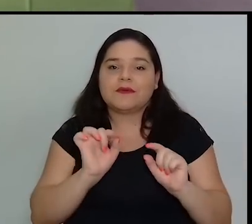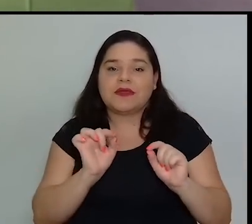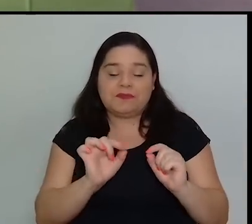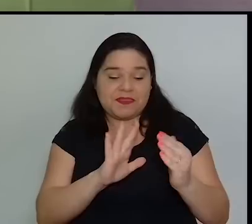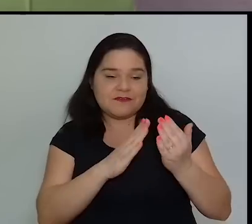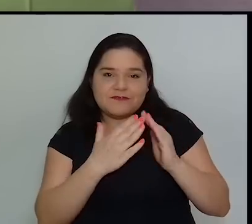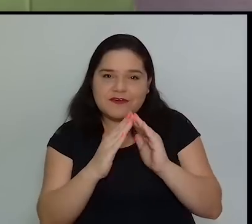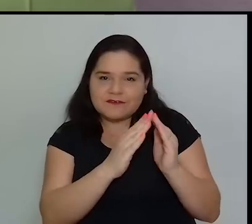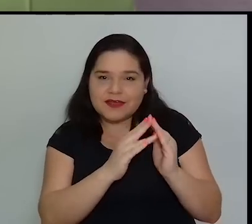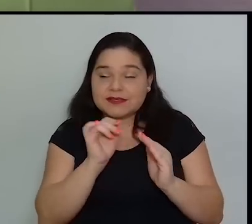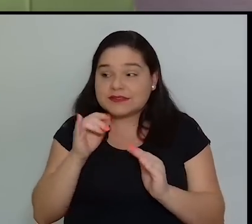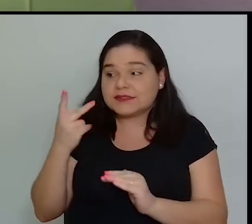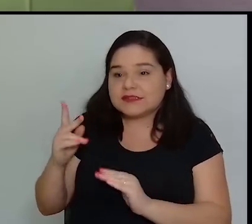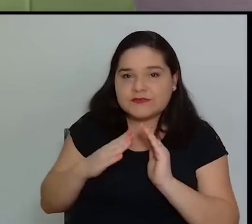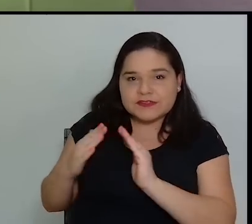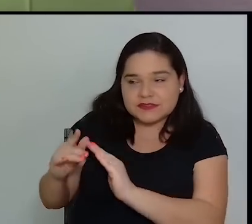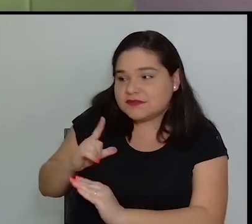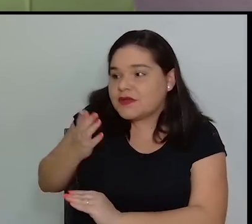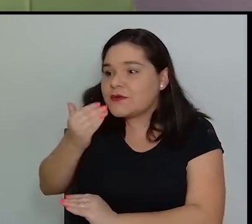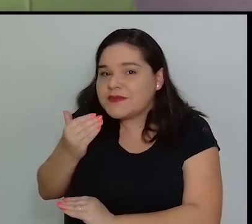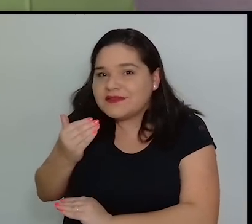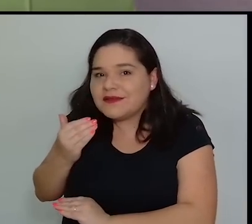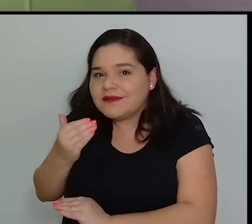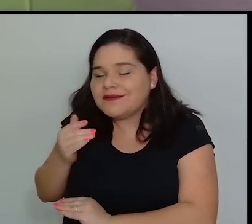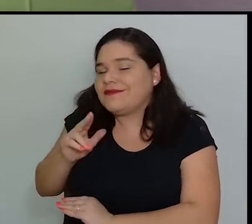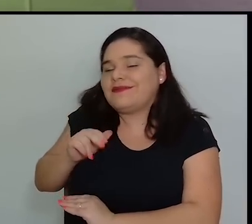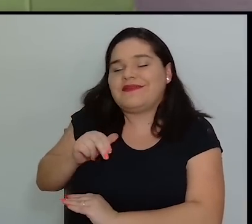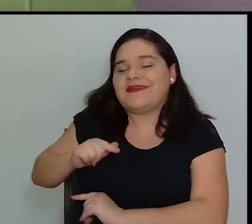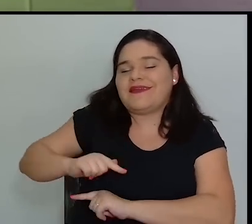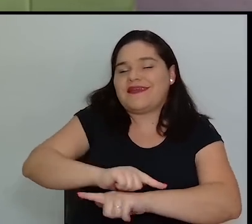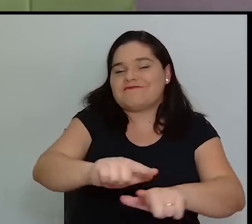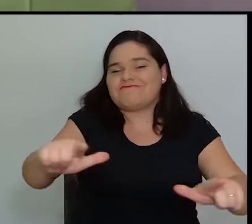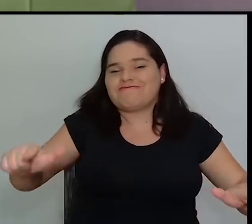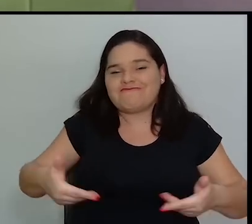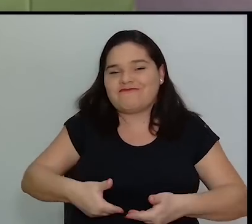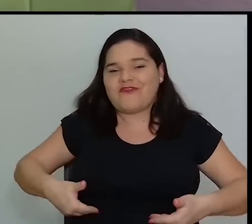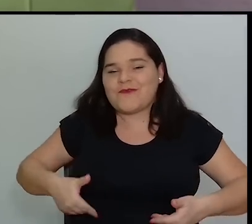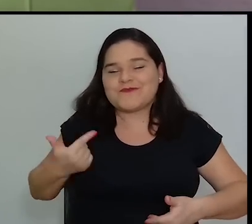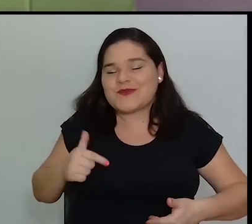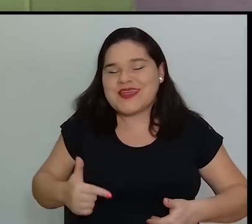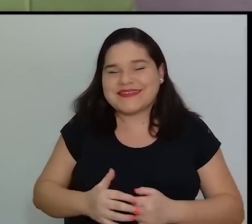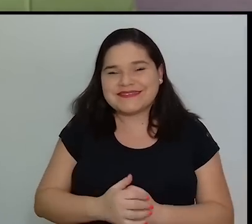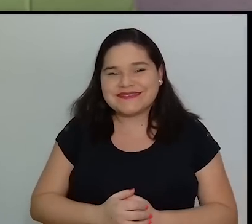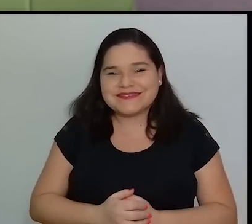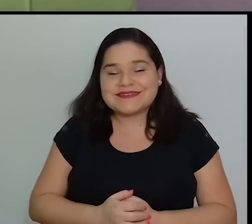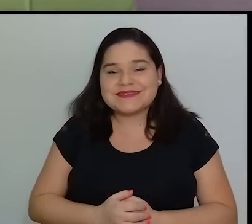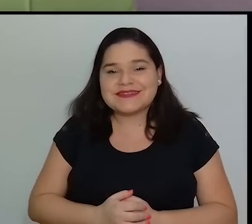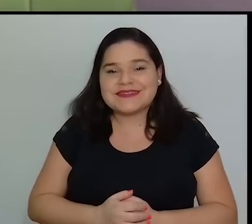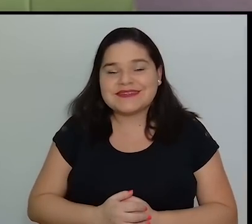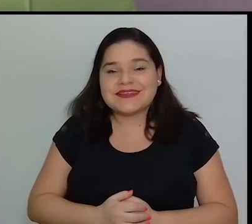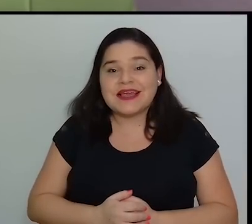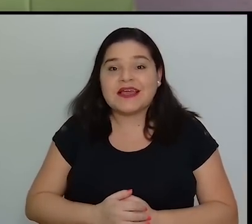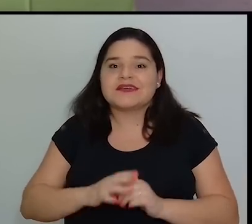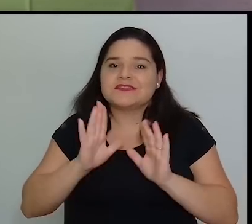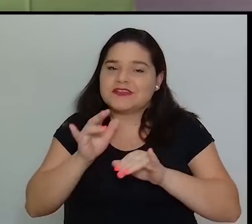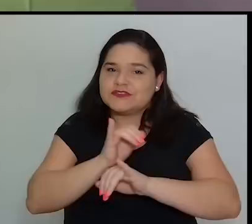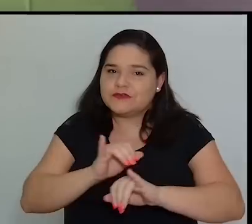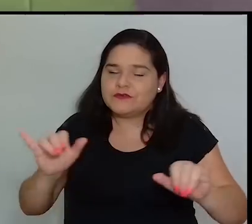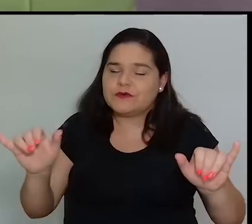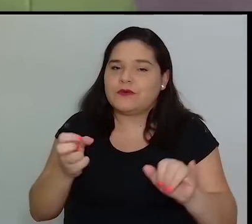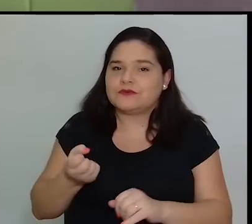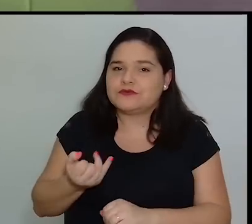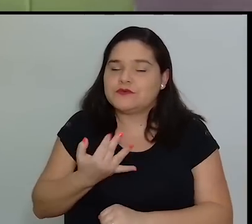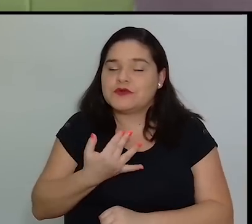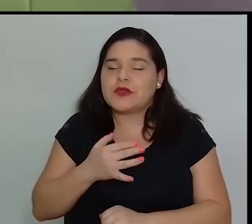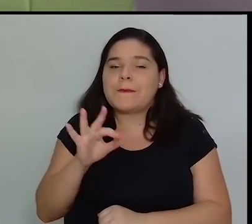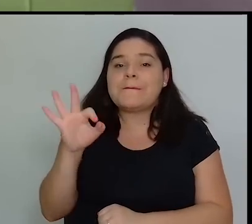se o seu vizinho tem comida ninguém passar fome a gente chegou a divulgar um dado em que mostrou